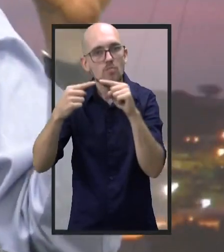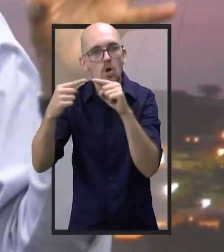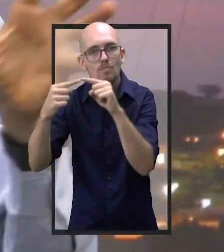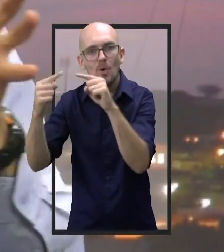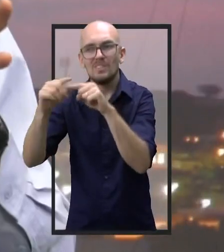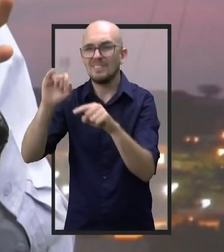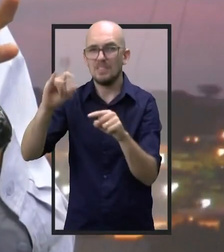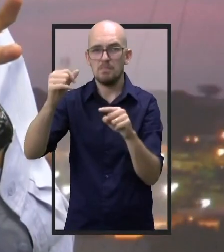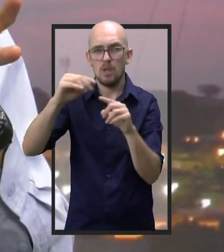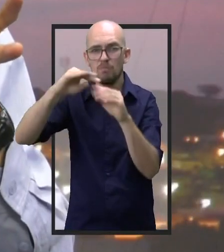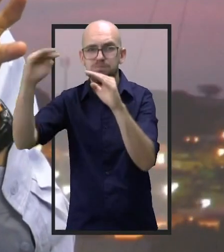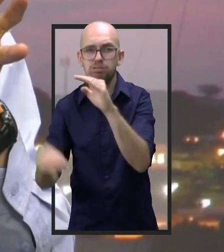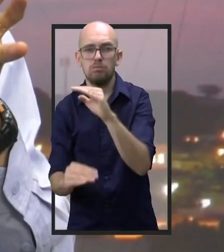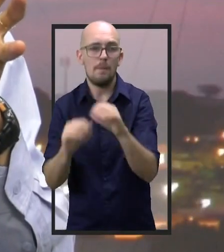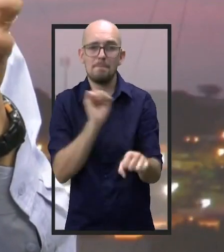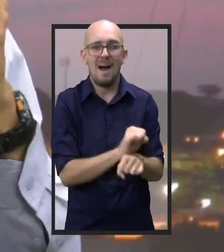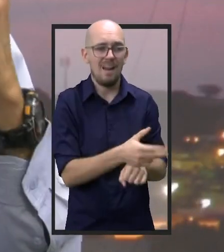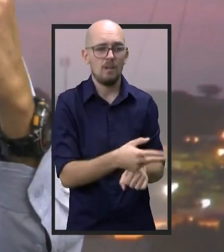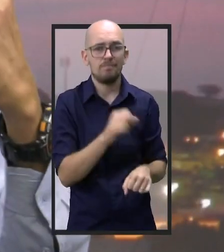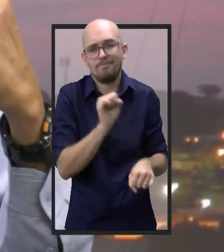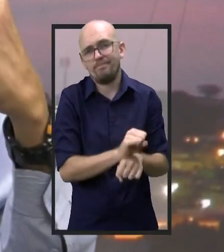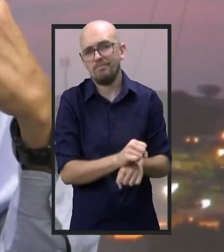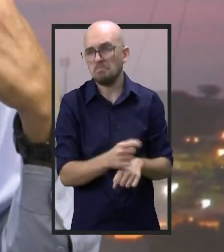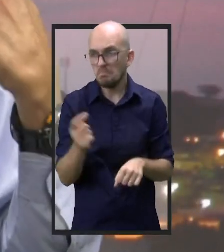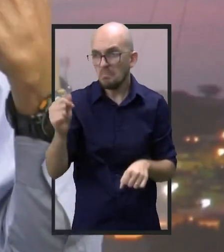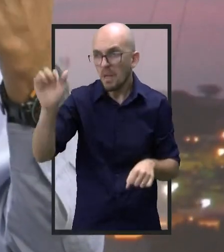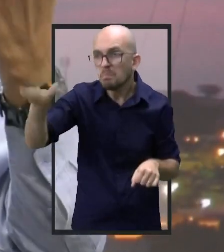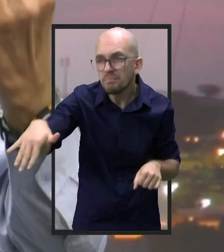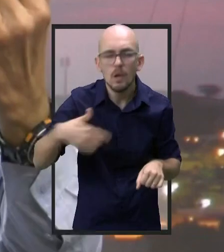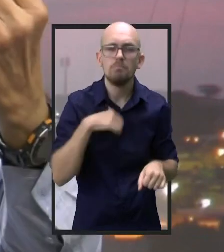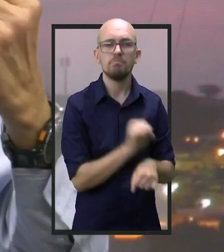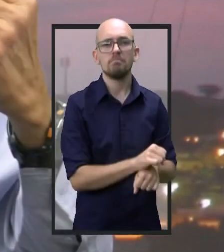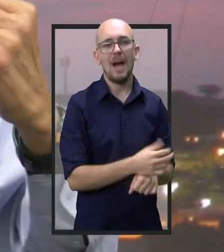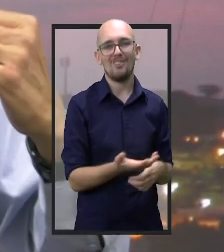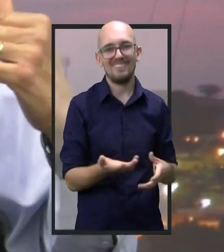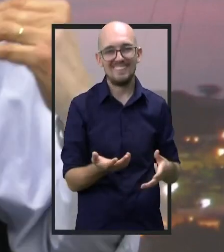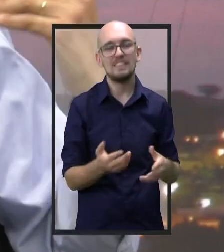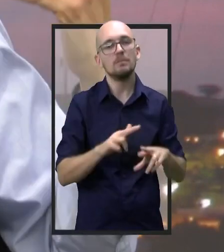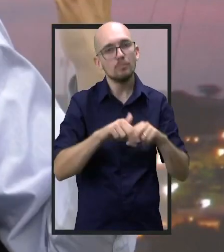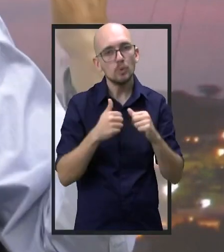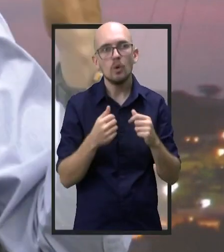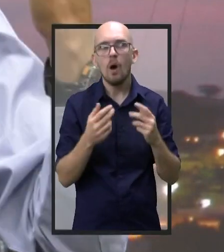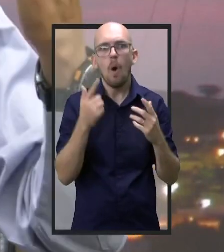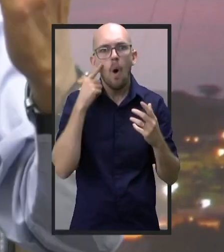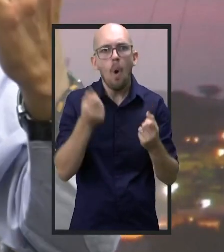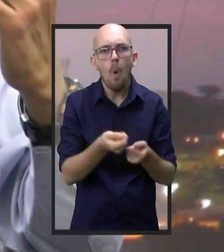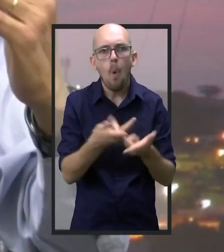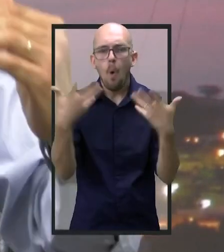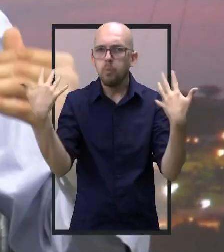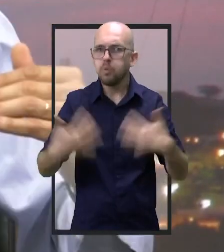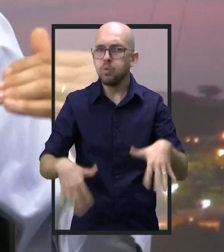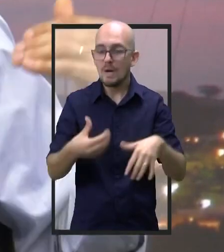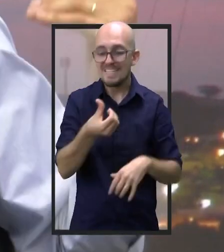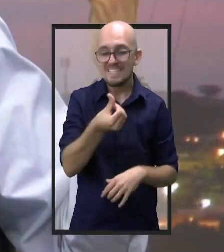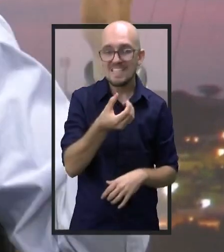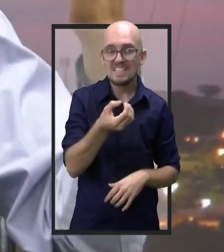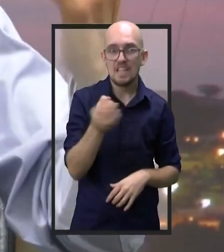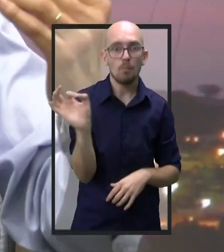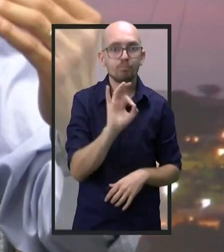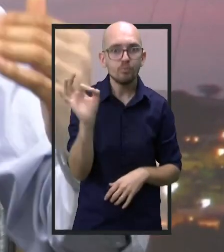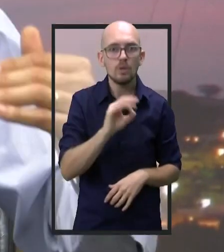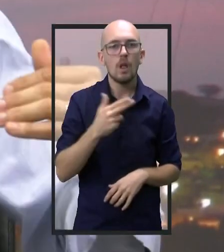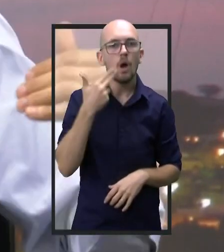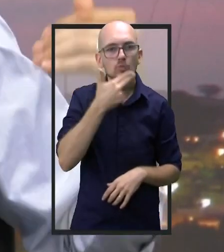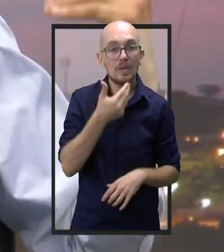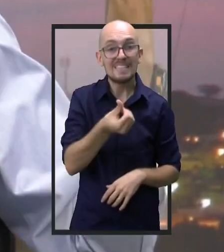que ter esse equilíbrio desse contexto. Equilíbrio para que... Então, esse volume que nós exportamos, 60% do açúcar, 60%